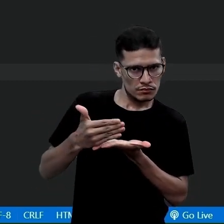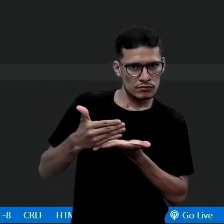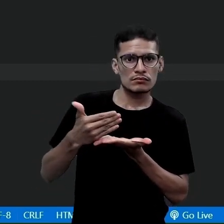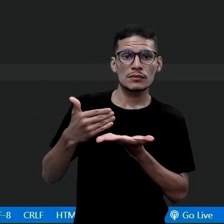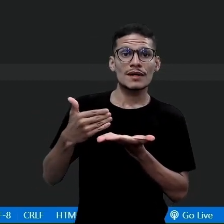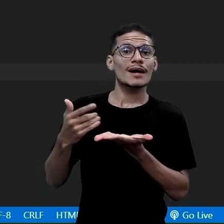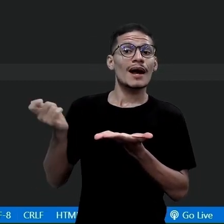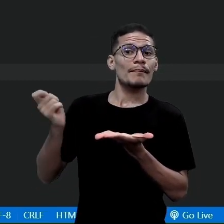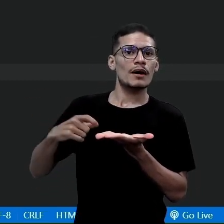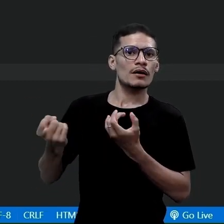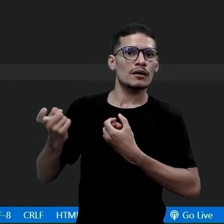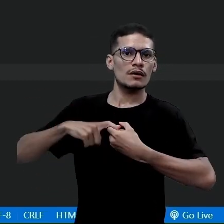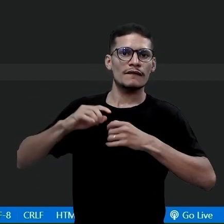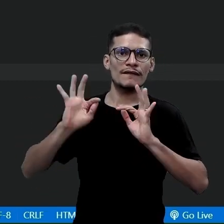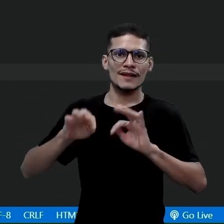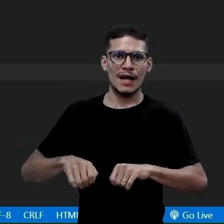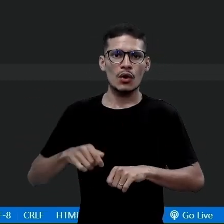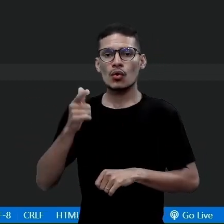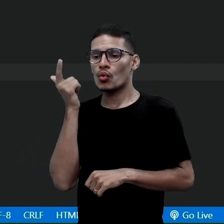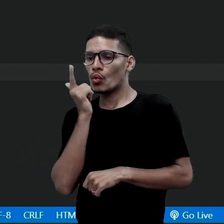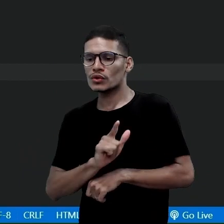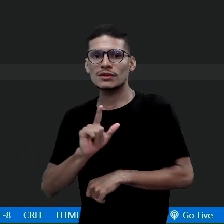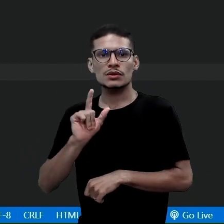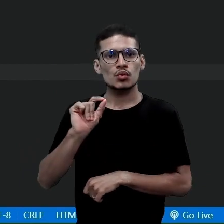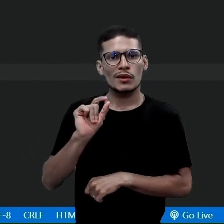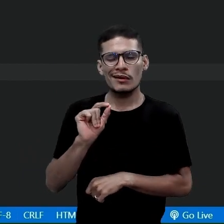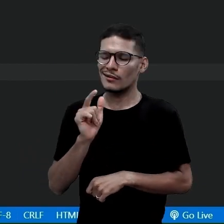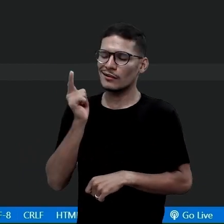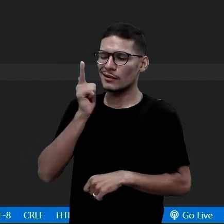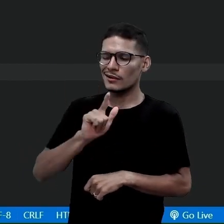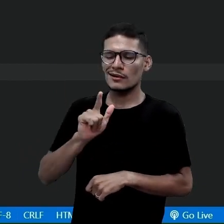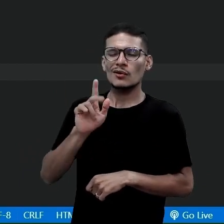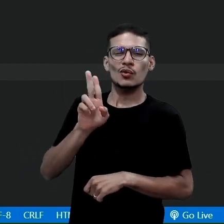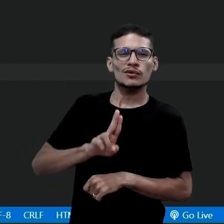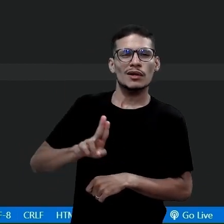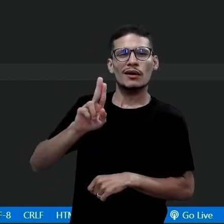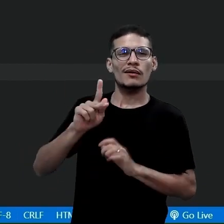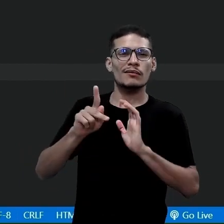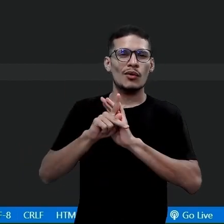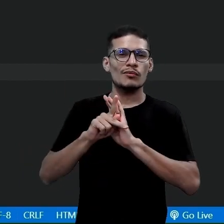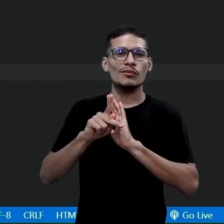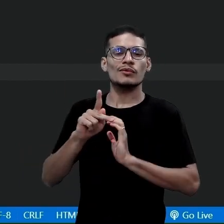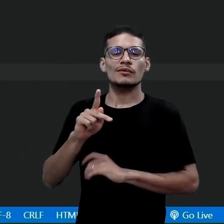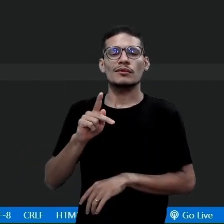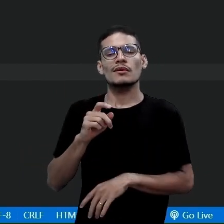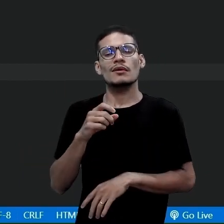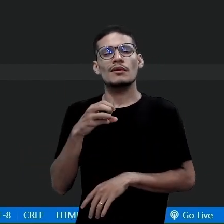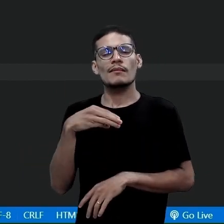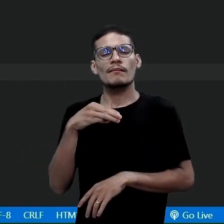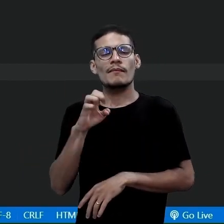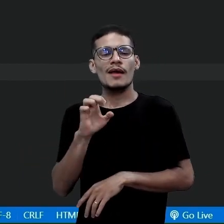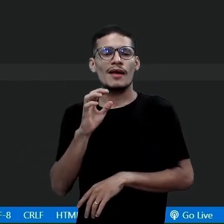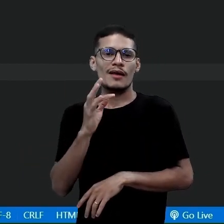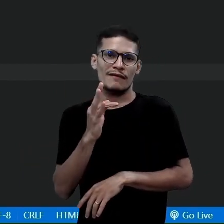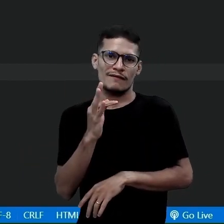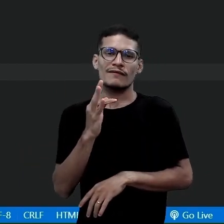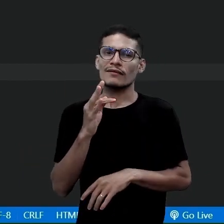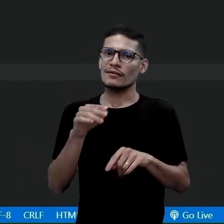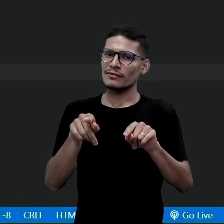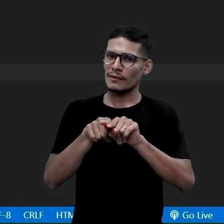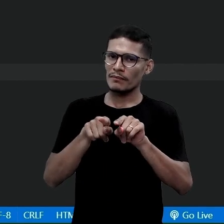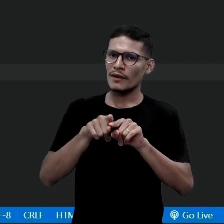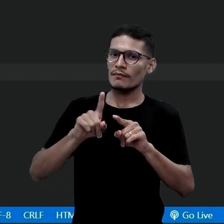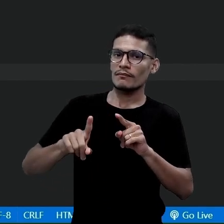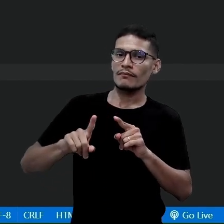final. Para simular um dado de 6 faces, utilize a expressão math_floor, math_random, multiplicado por